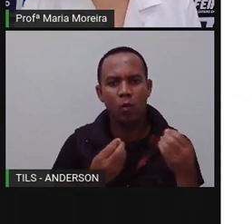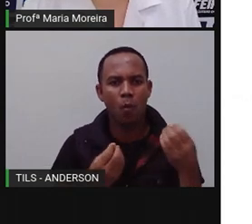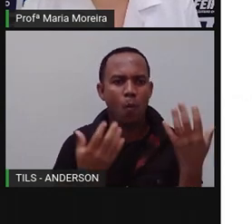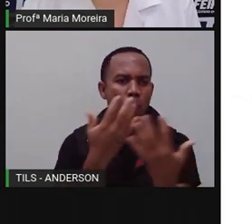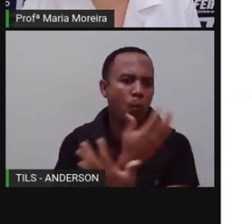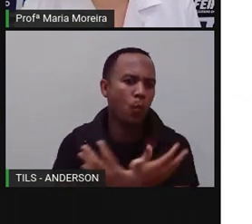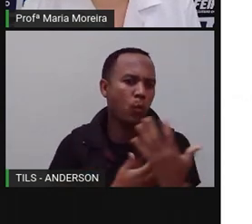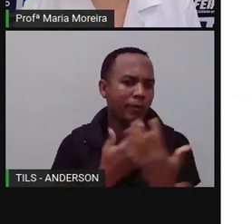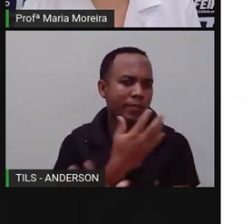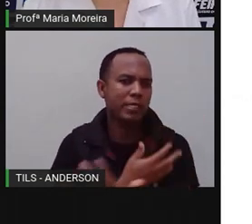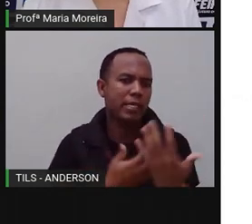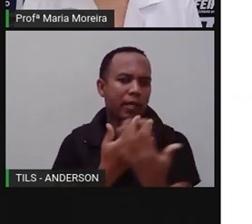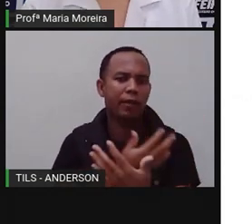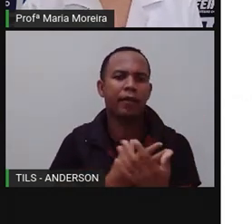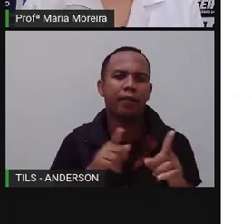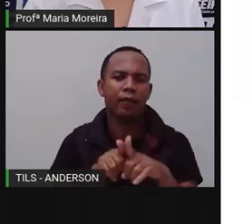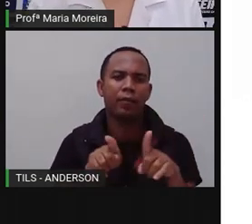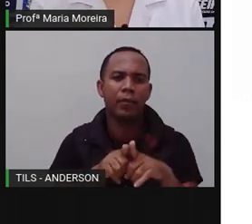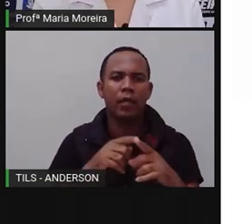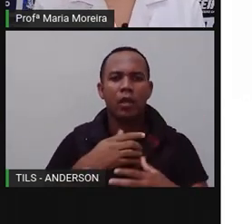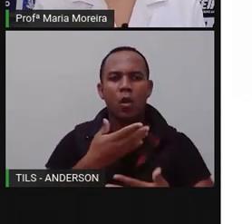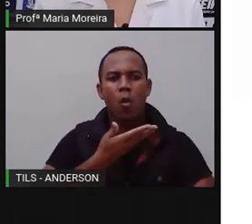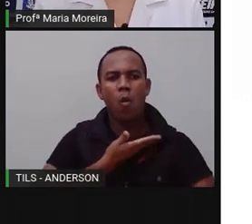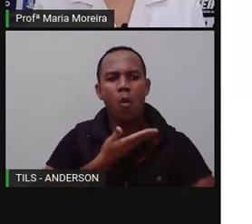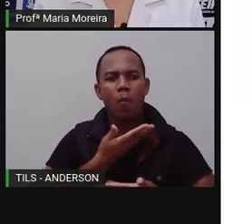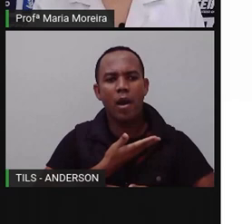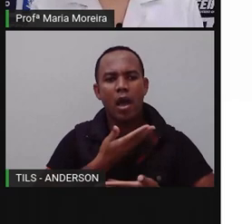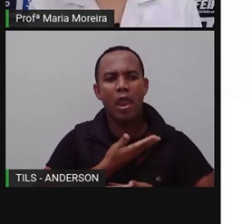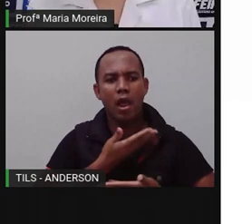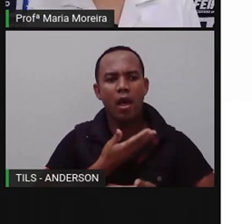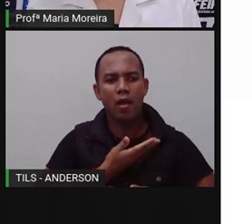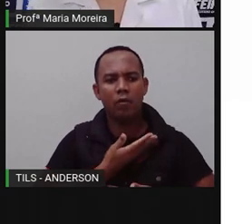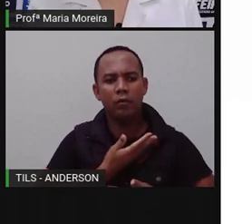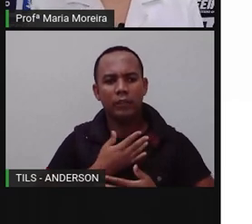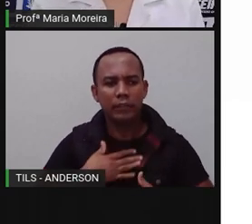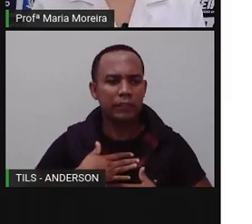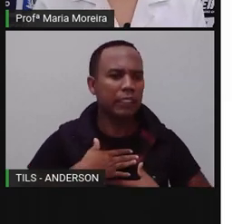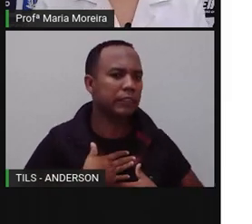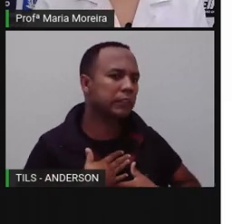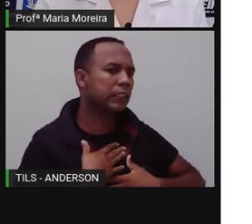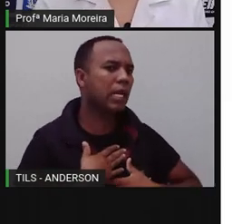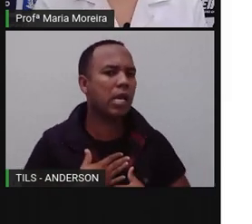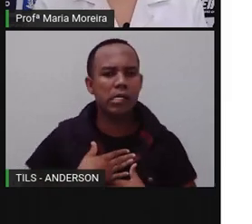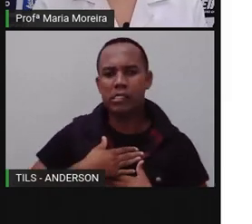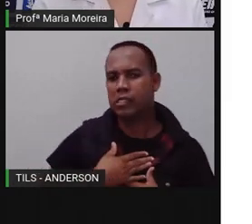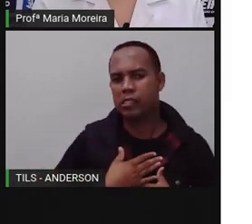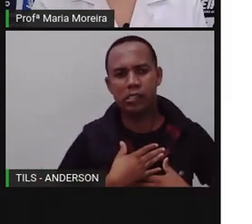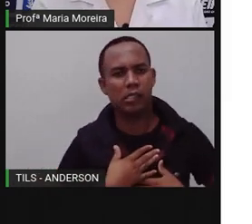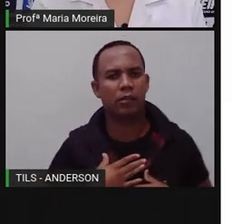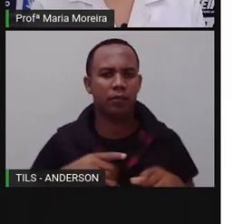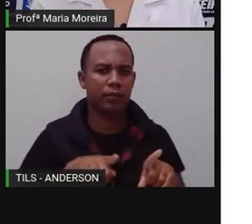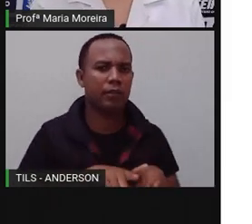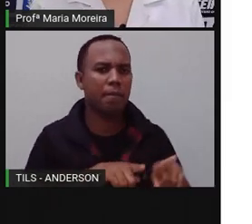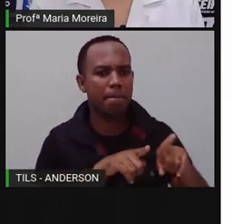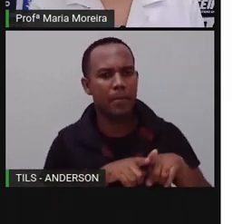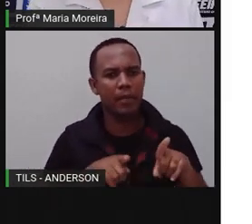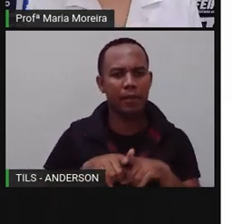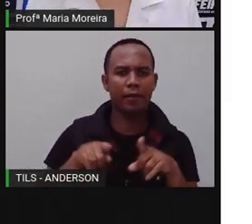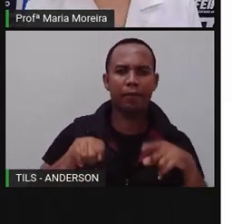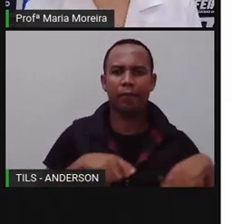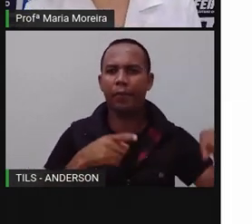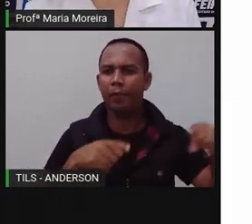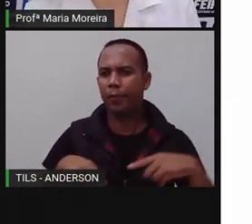também corporais, né? E elas refletem, né, nas formas de dançar, como no caso do maculelê, que é uma dança